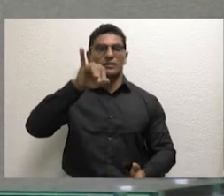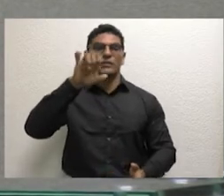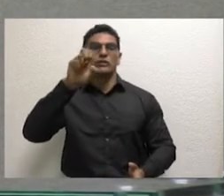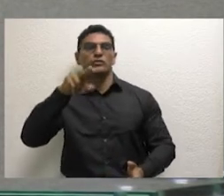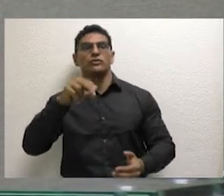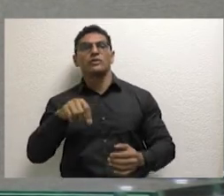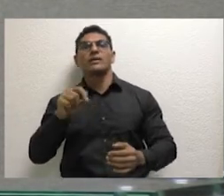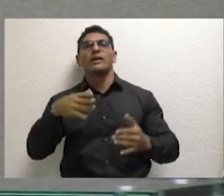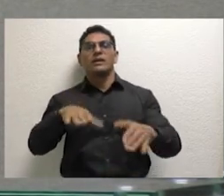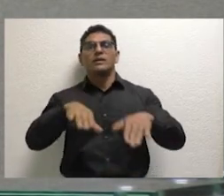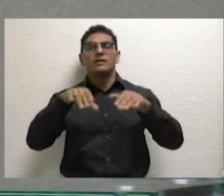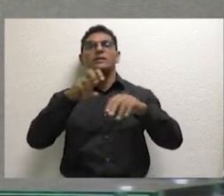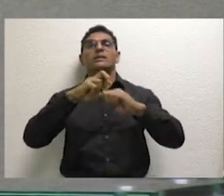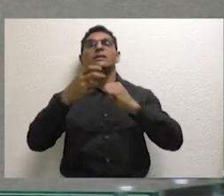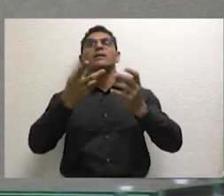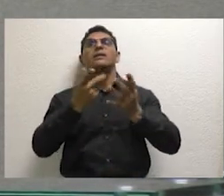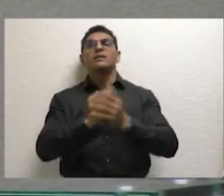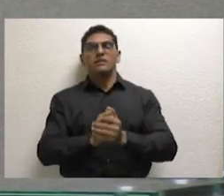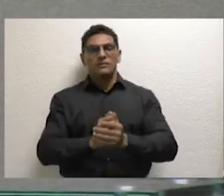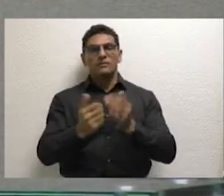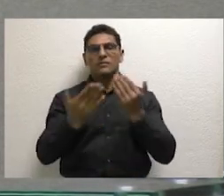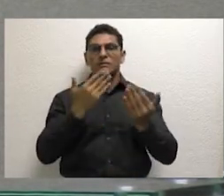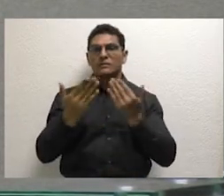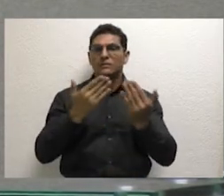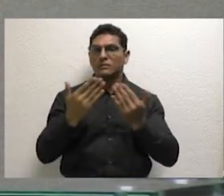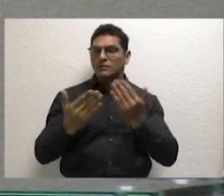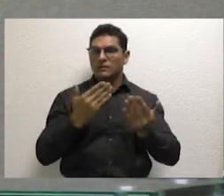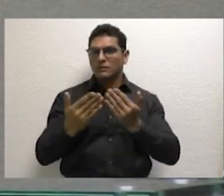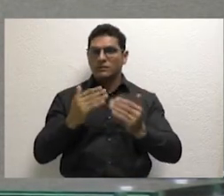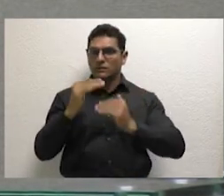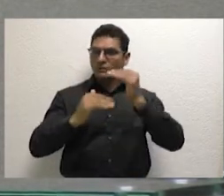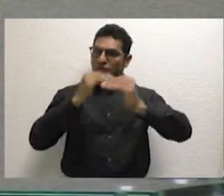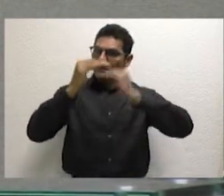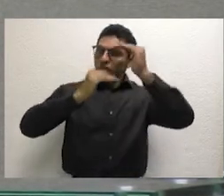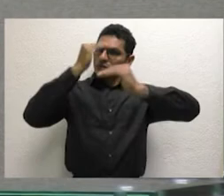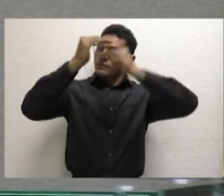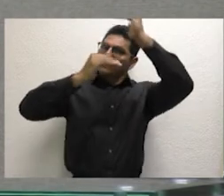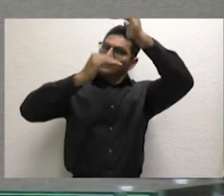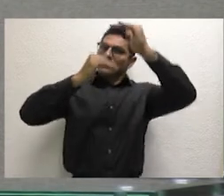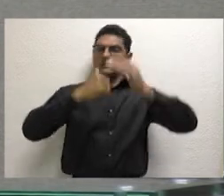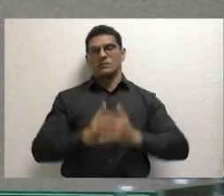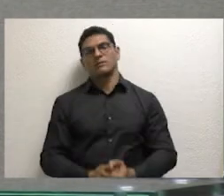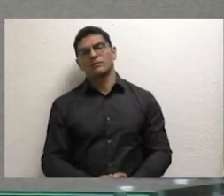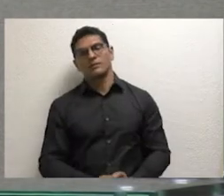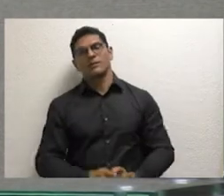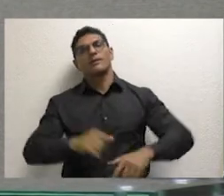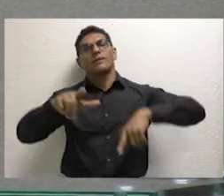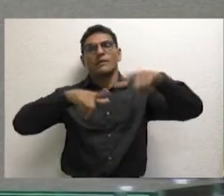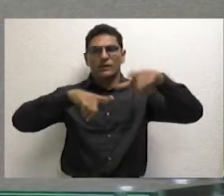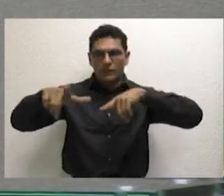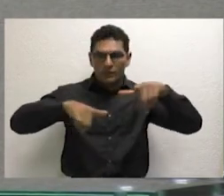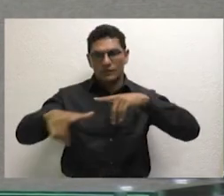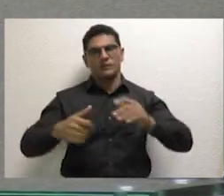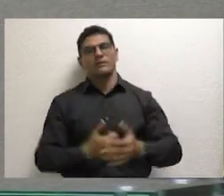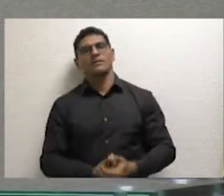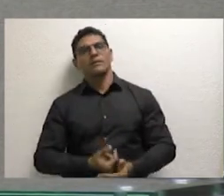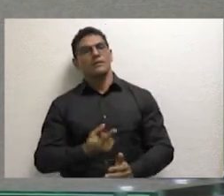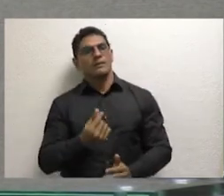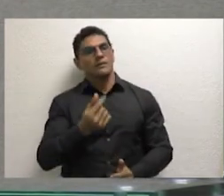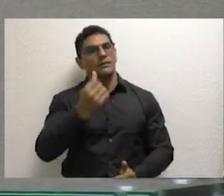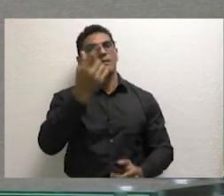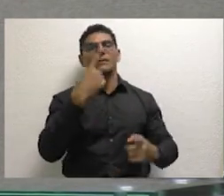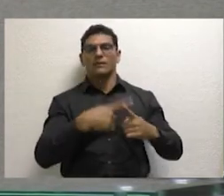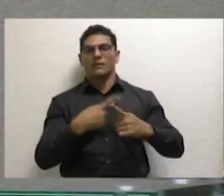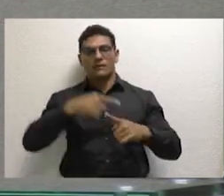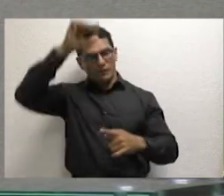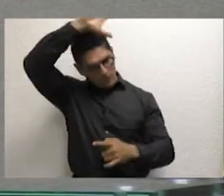casa e está discutindo desenvolvimento emprego renda o porquê que